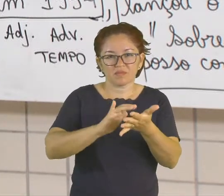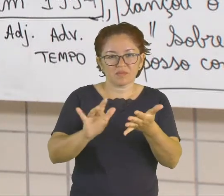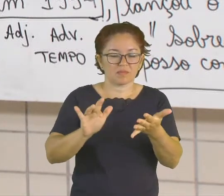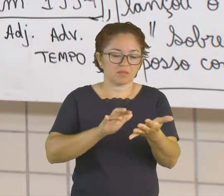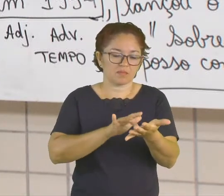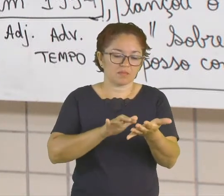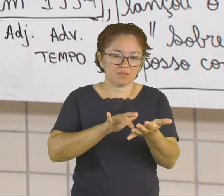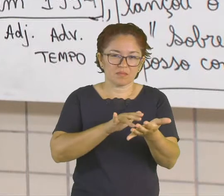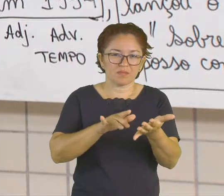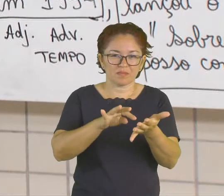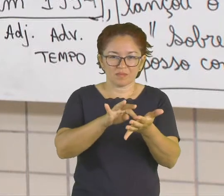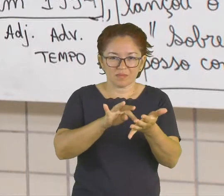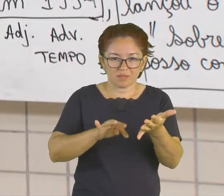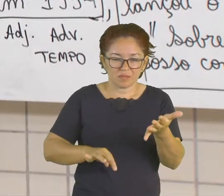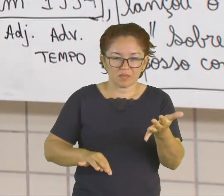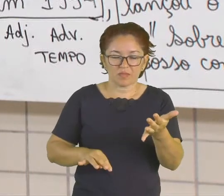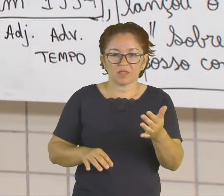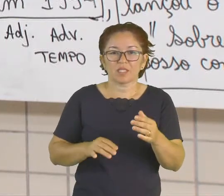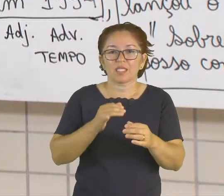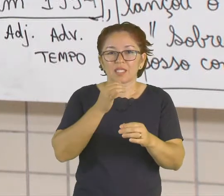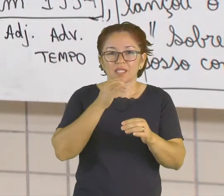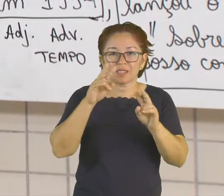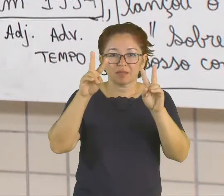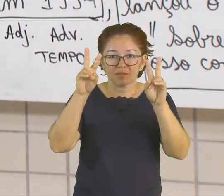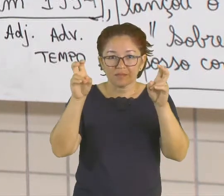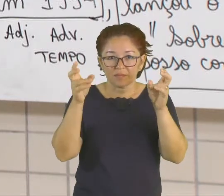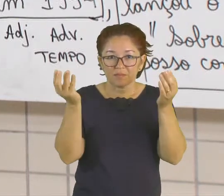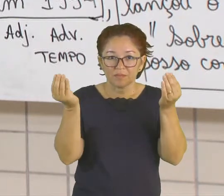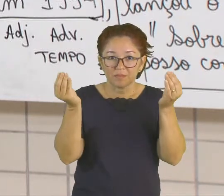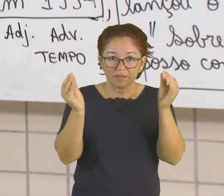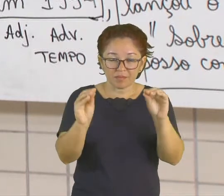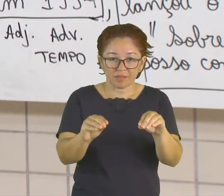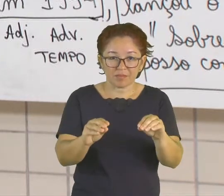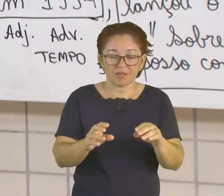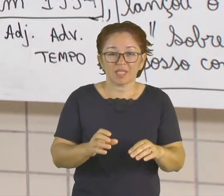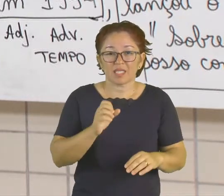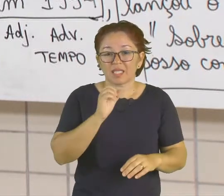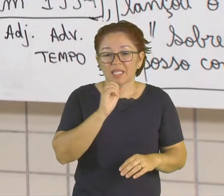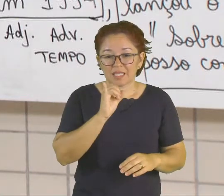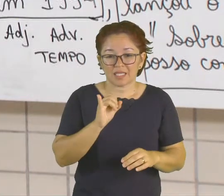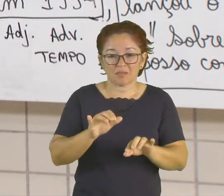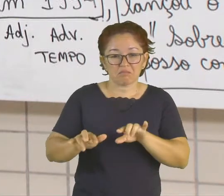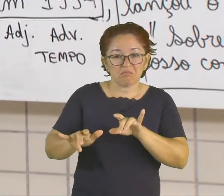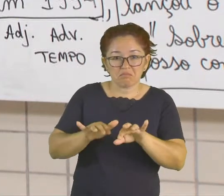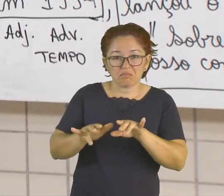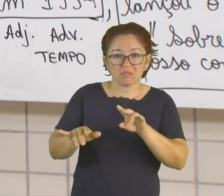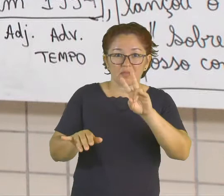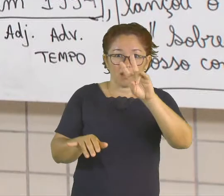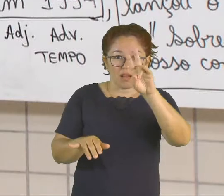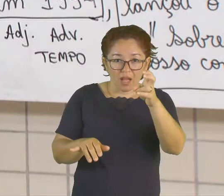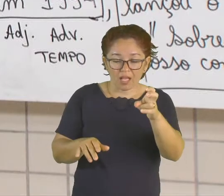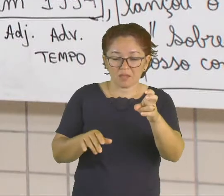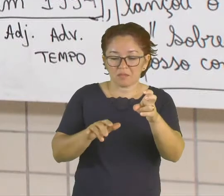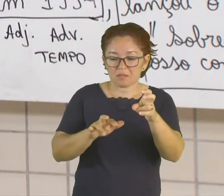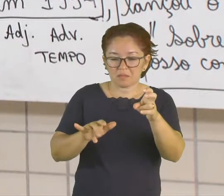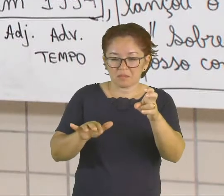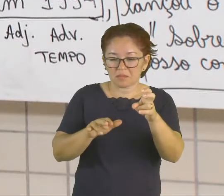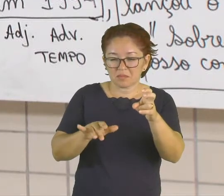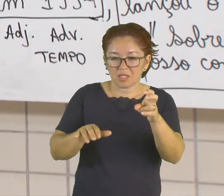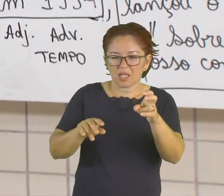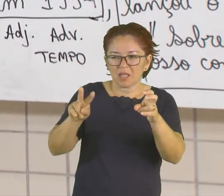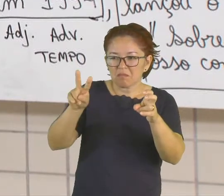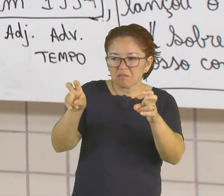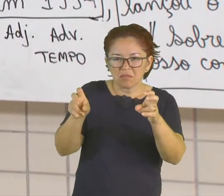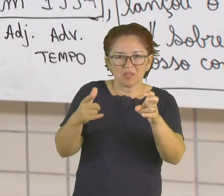você coloca a aspa, quando você coloca a frase, se você não fechar, automaticamente já vai acusar, né, que